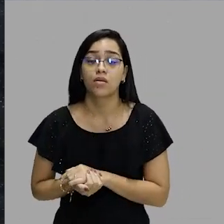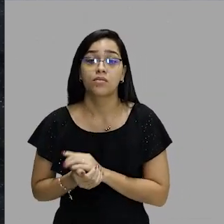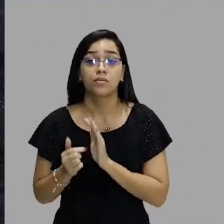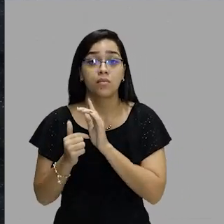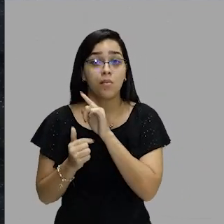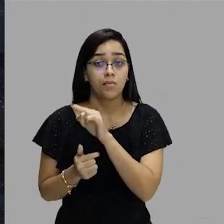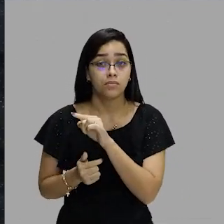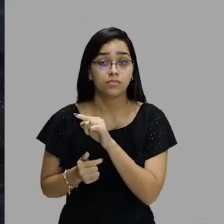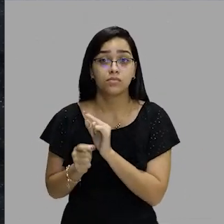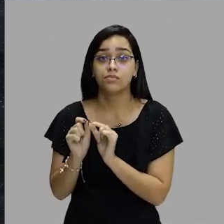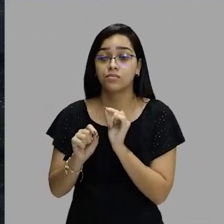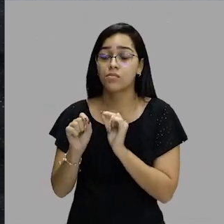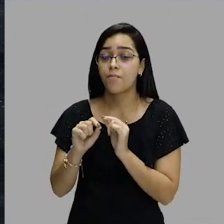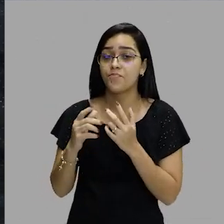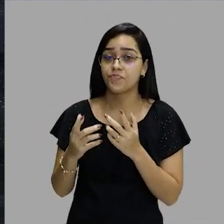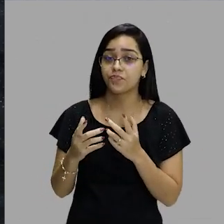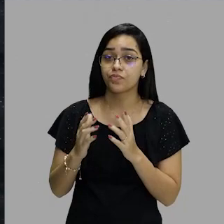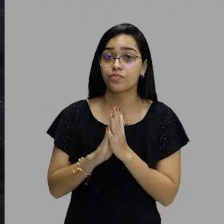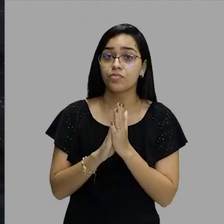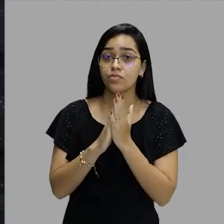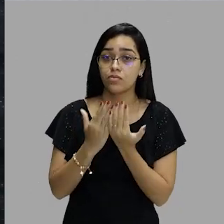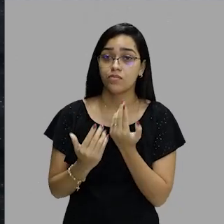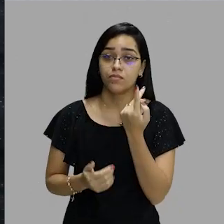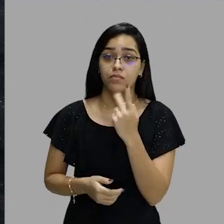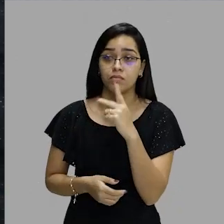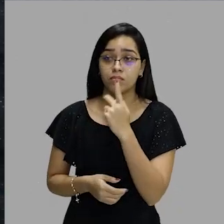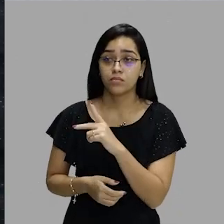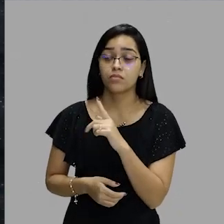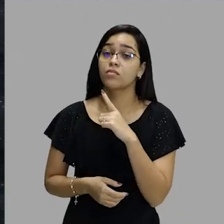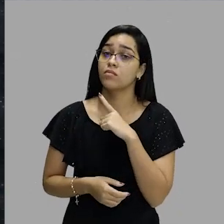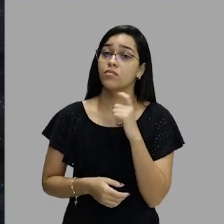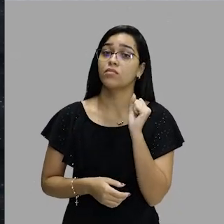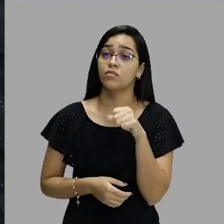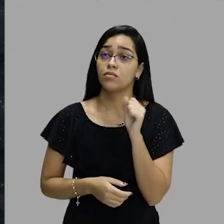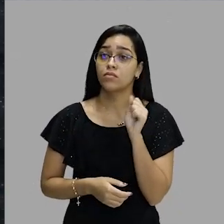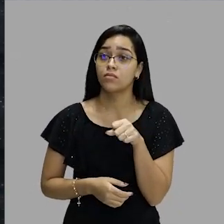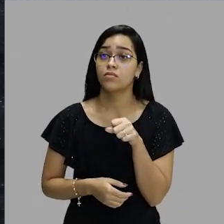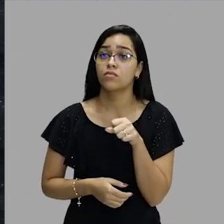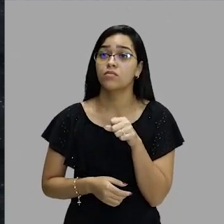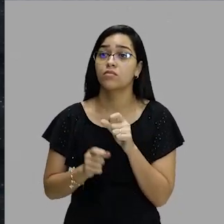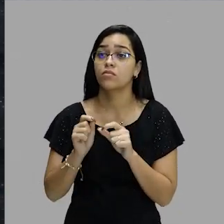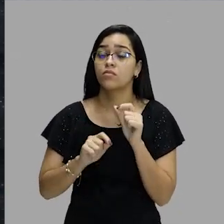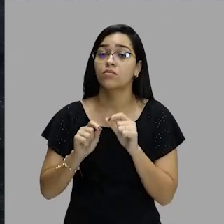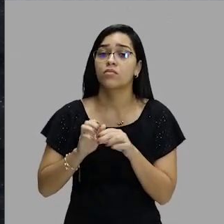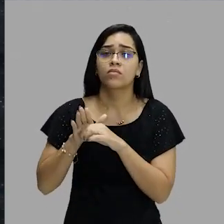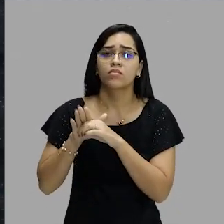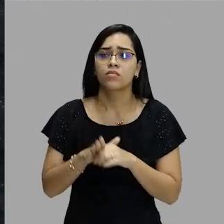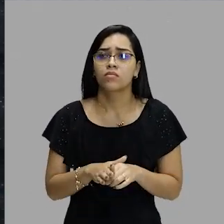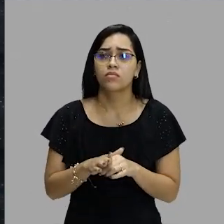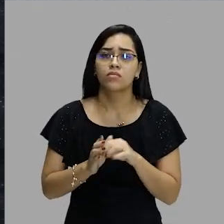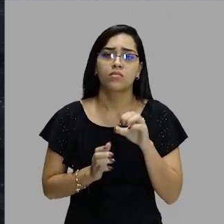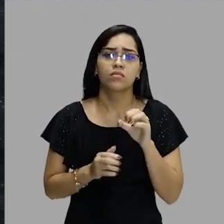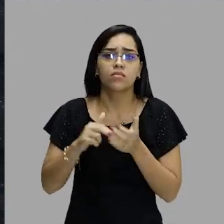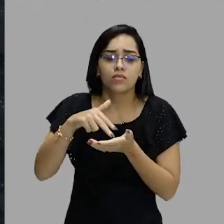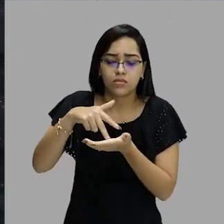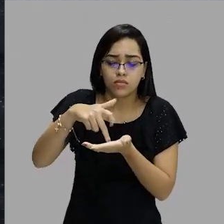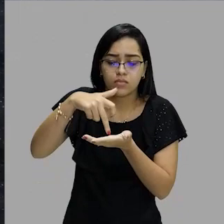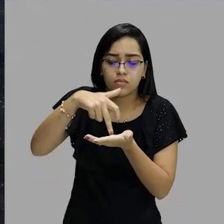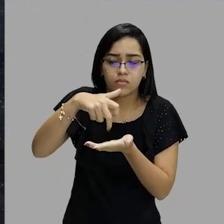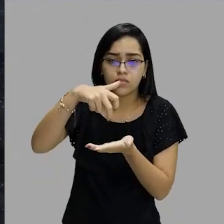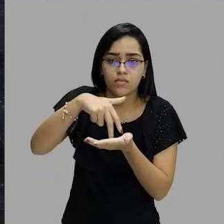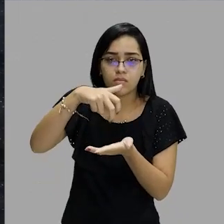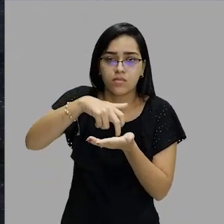aqui, nessa obra de Monteiro Lobato, existe também uma discriminação. O Saci Pererê é